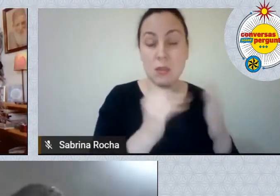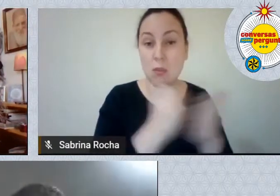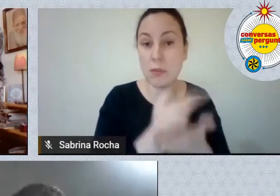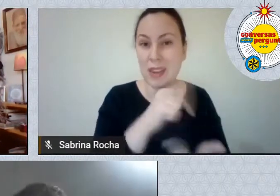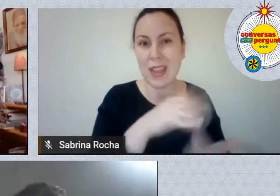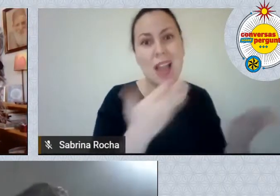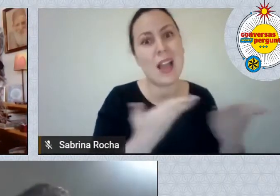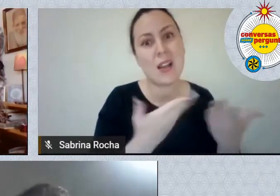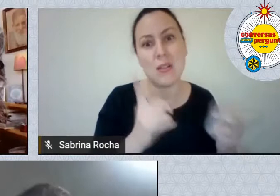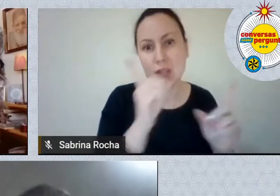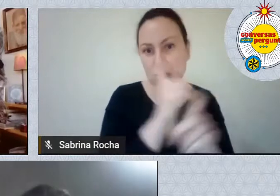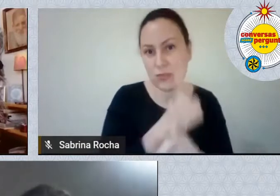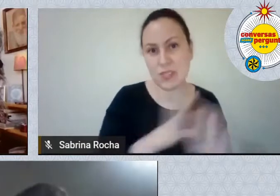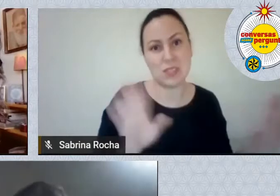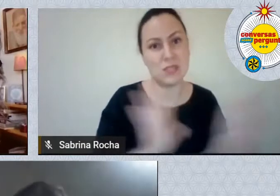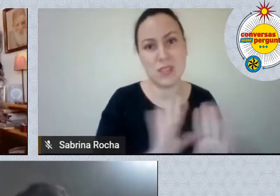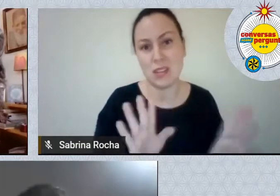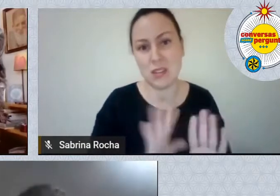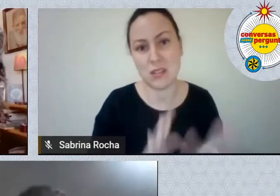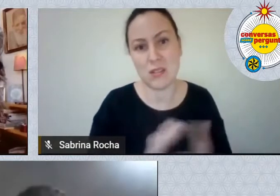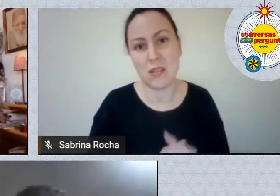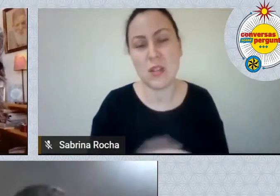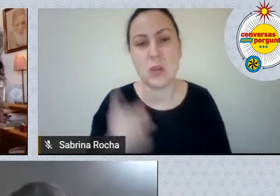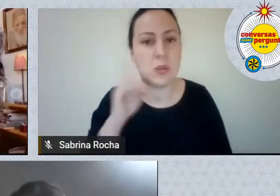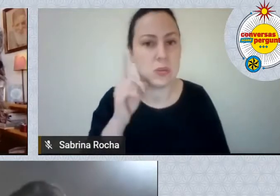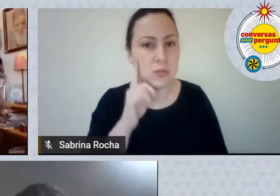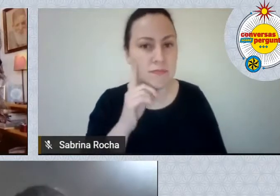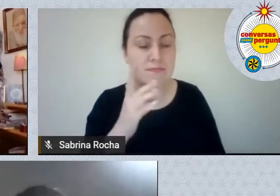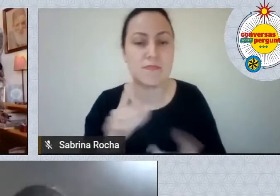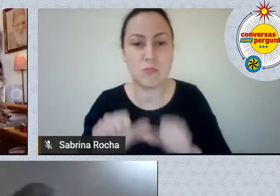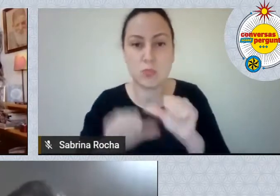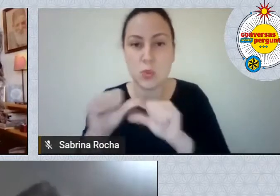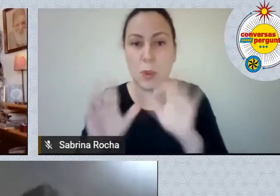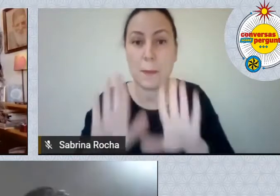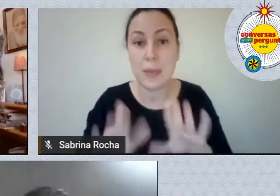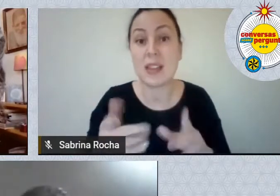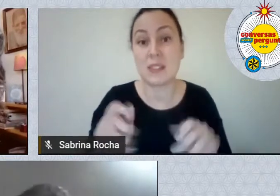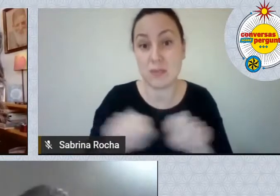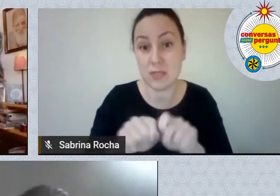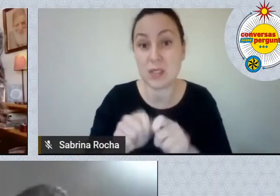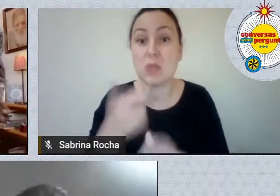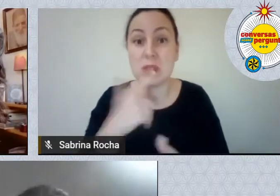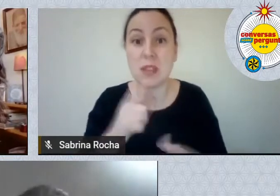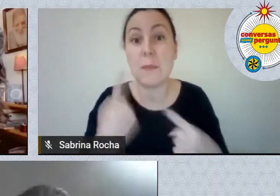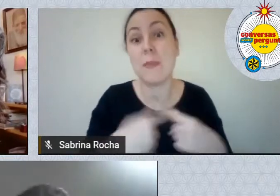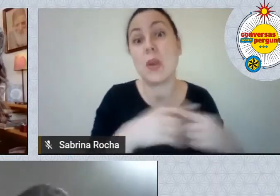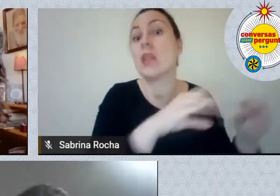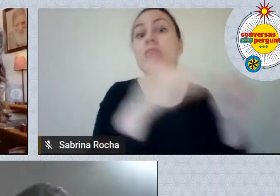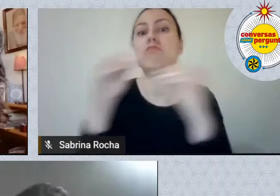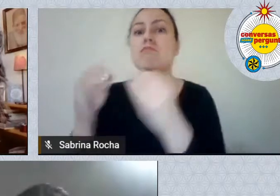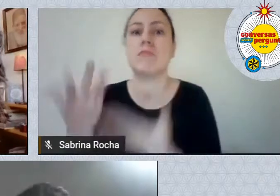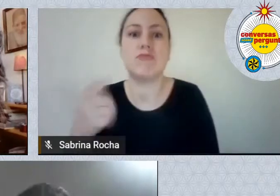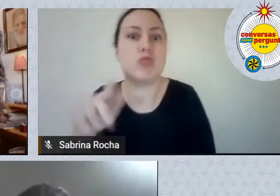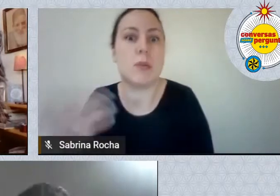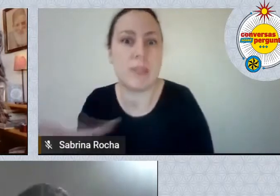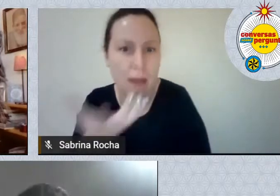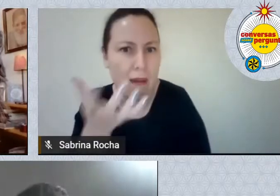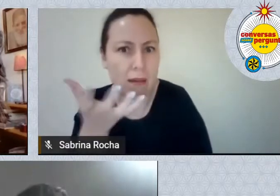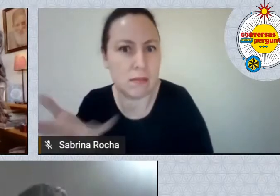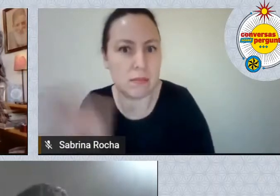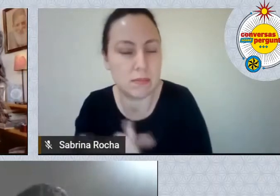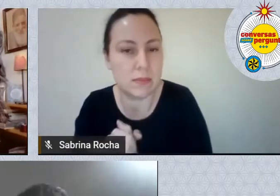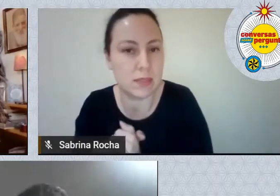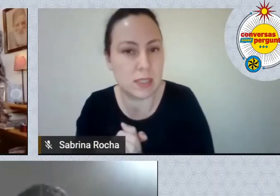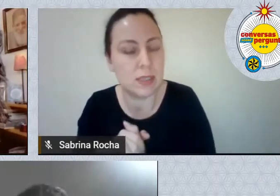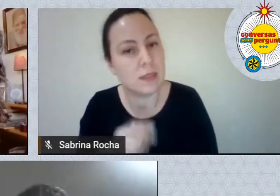é tão difícil, olha lá, o cotidiano mudou, mas eu consegui fazer, por que não mudar de novo? Então, acho que vamos